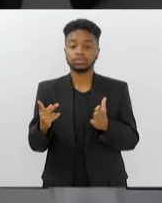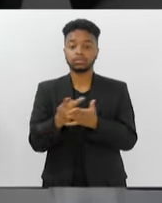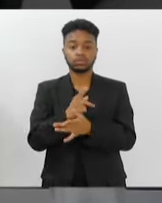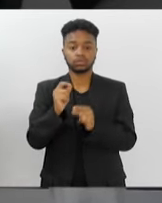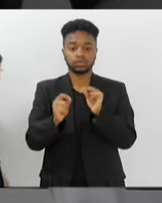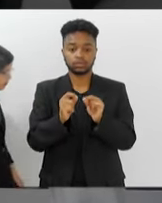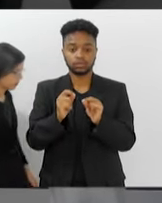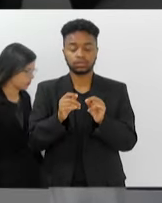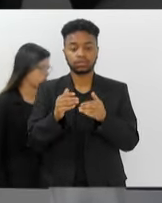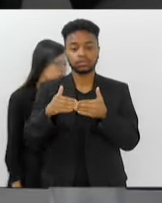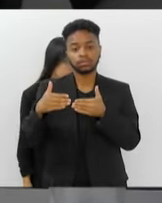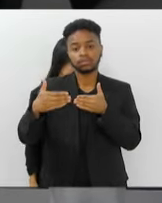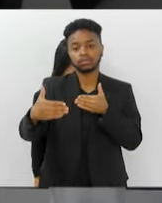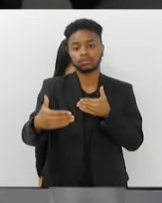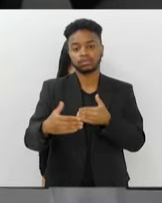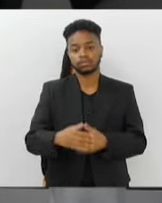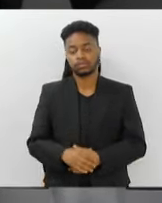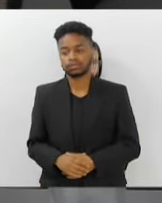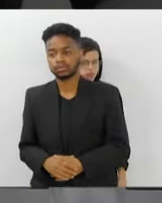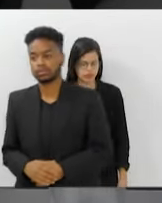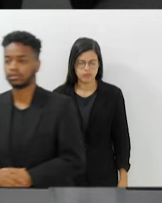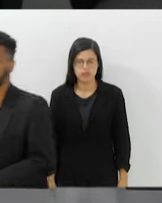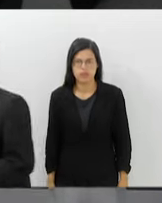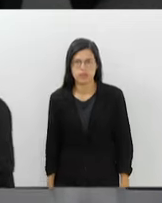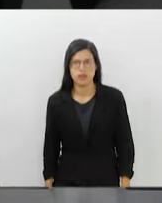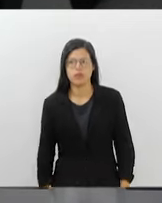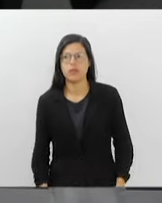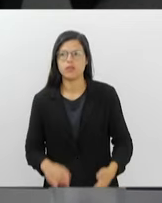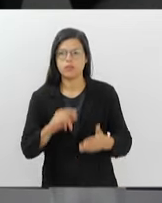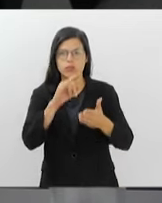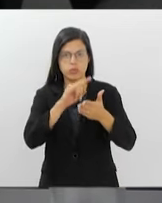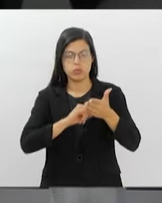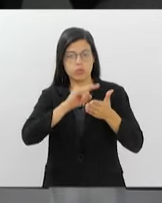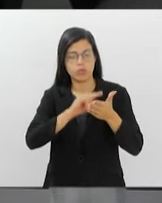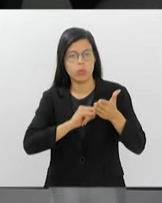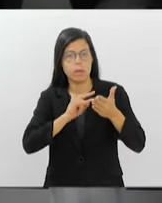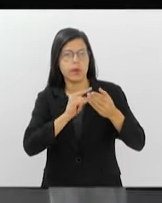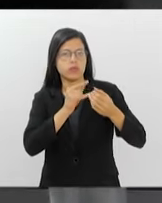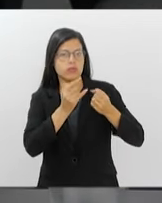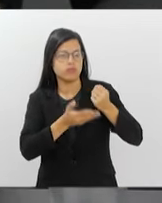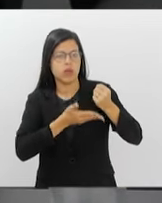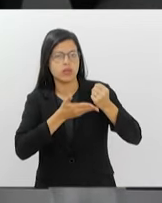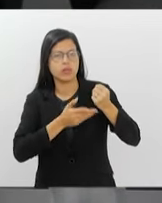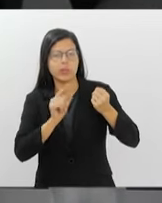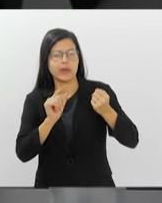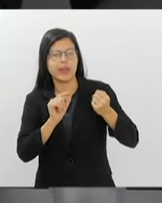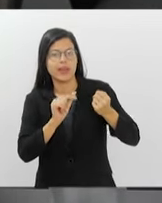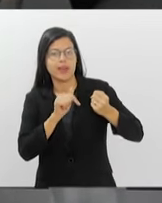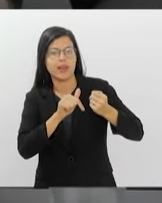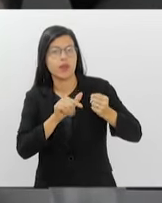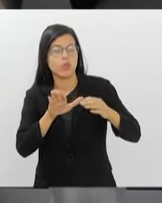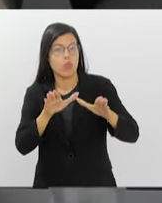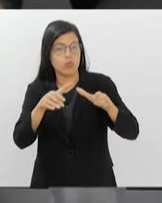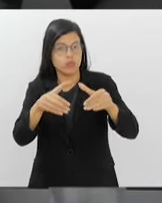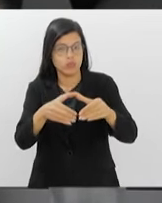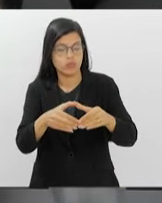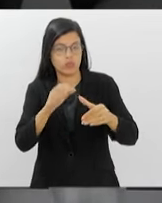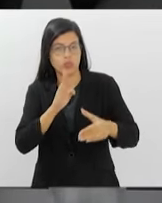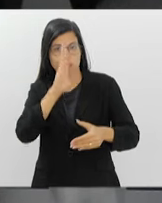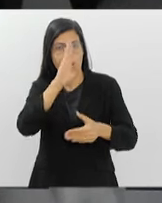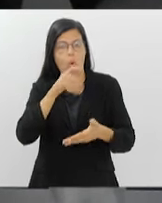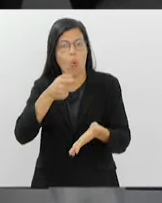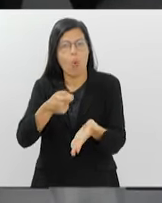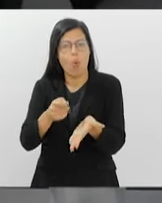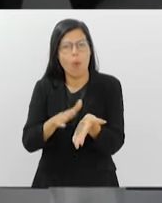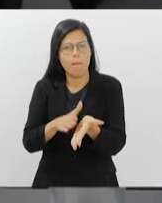prorrogação do Decreto esse decreto esse documento ele Embasa bastante o corpo de bombeiros para cobrar quanto a Segurança